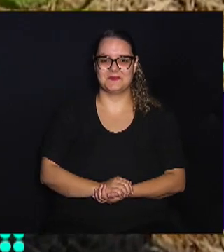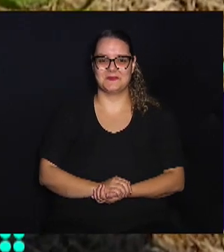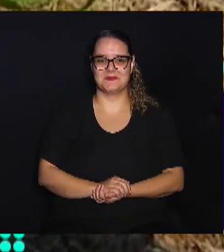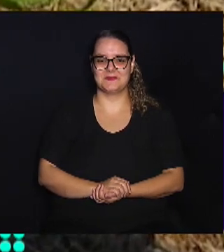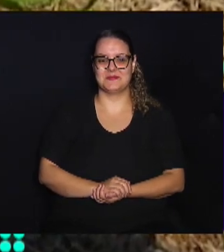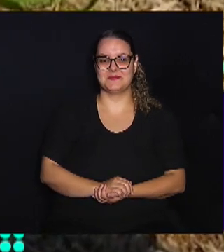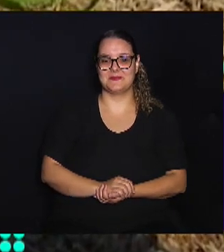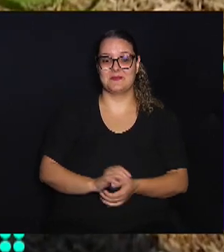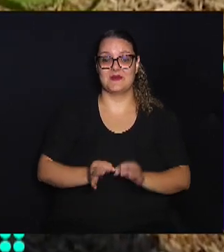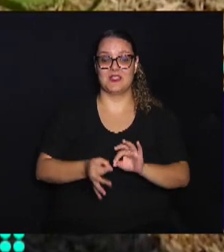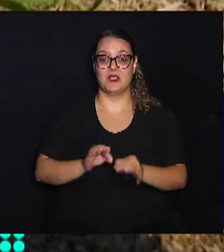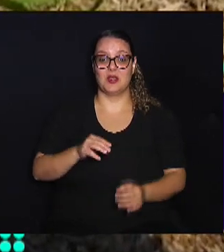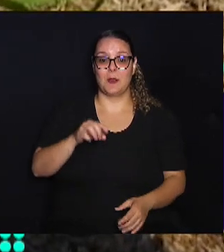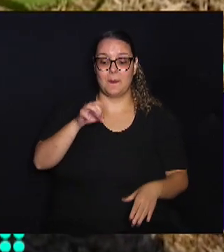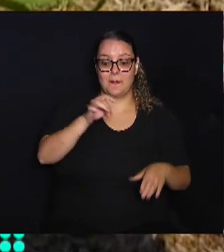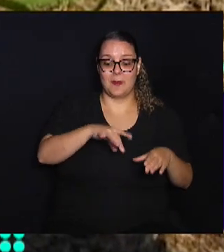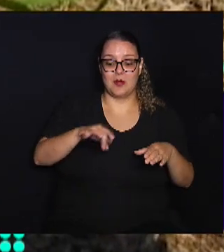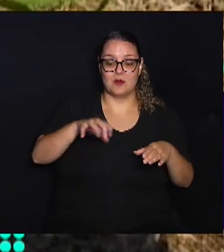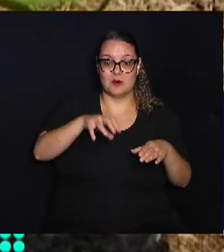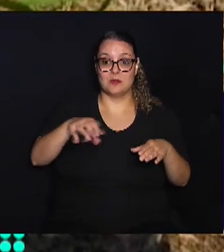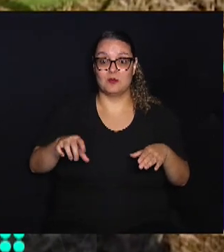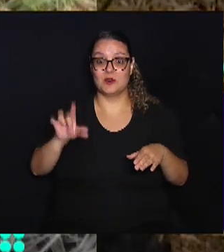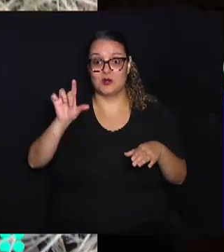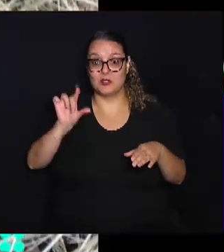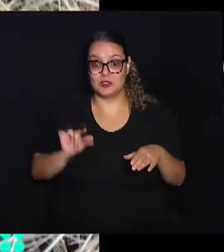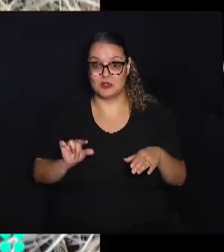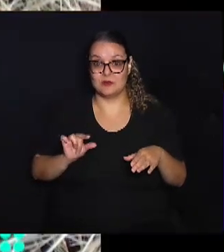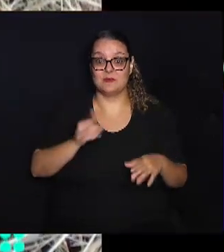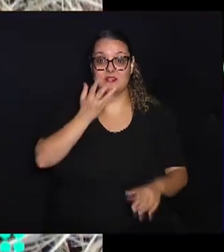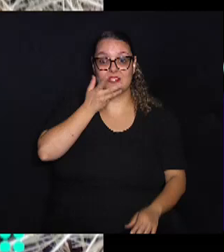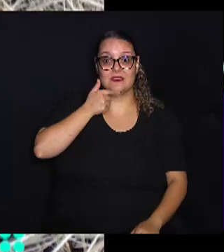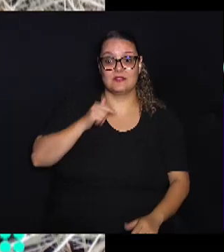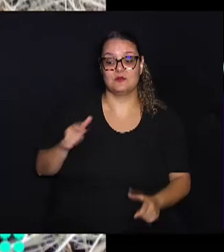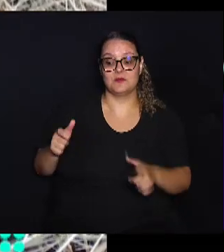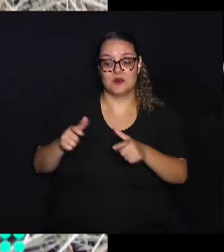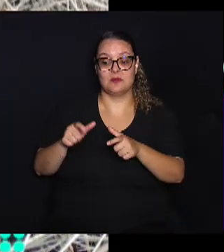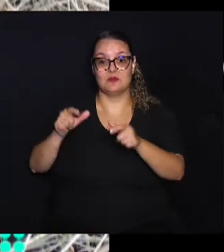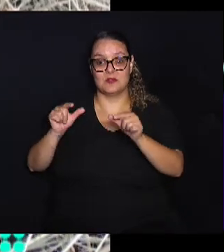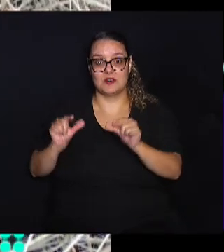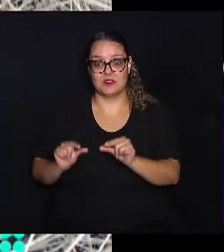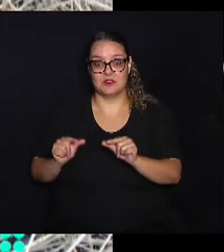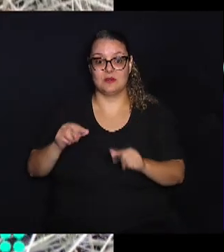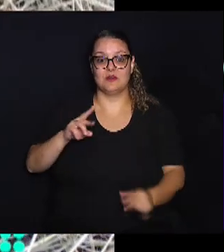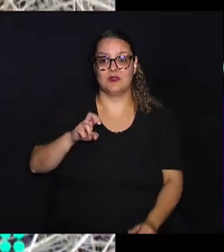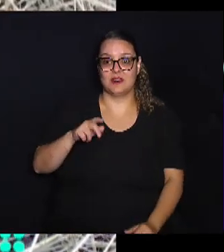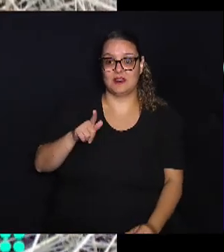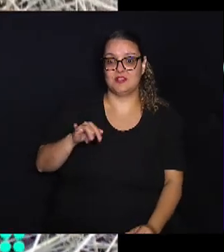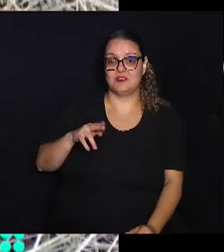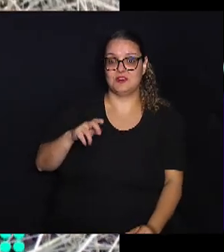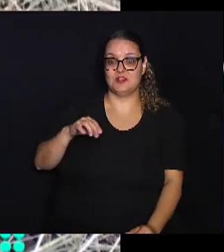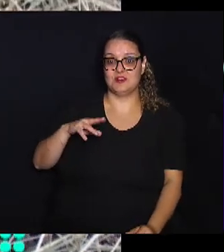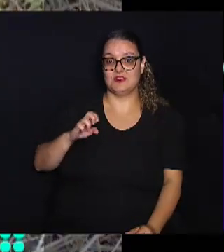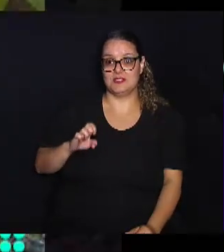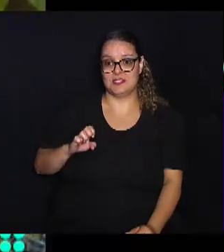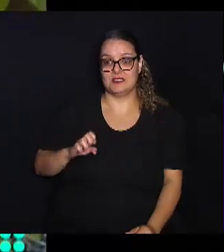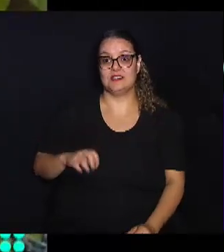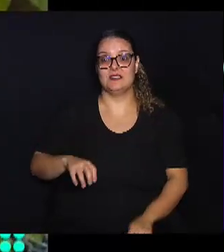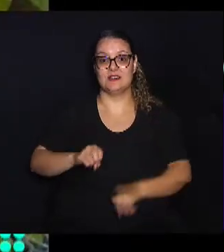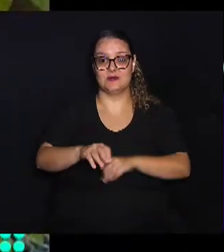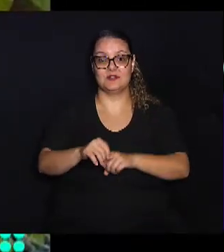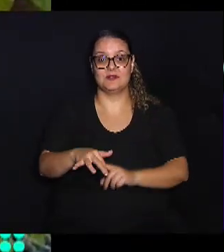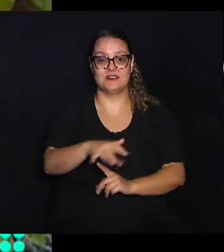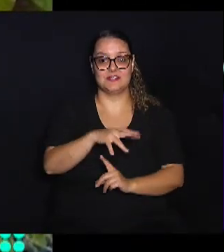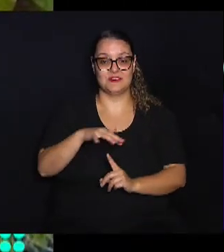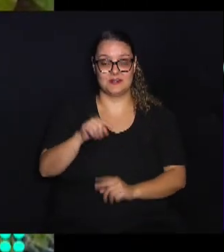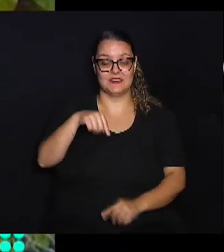Oficina Mini Hortas para crianças em pequenos espaços com Regiane de Sá Alberto, educadora ambiental. Será